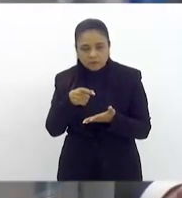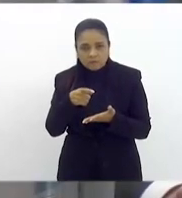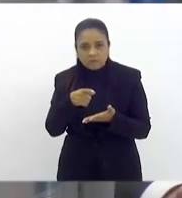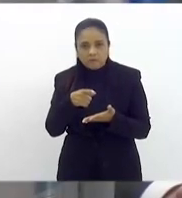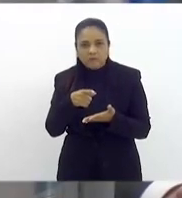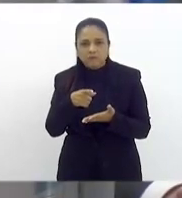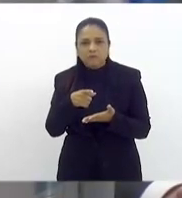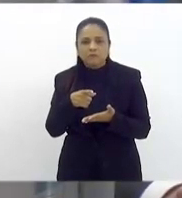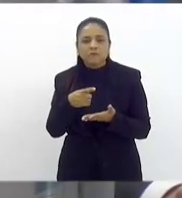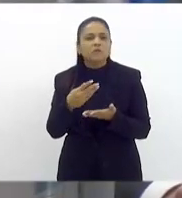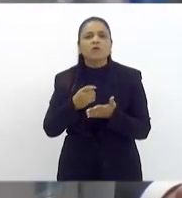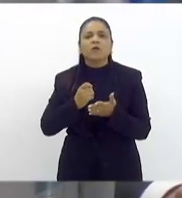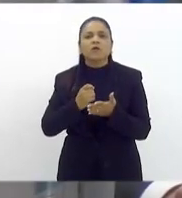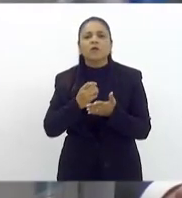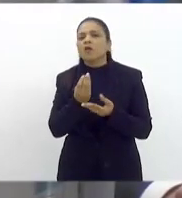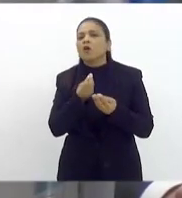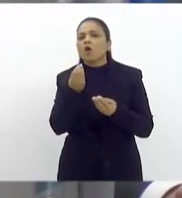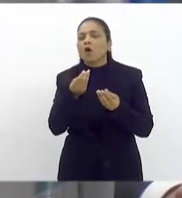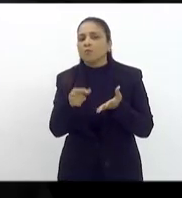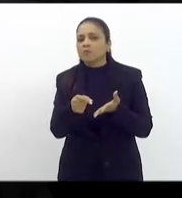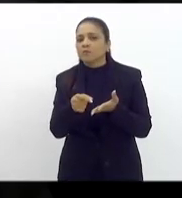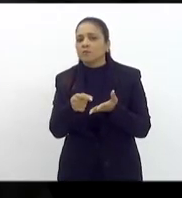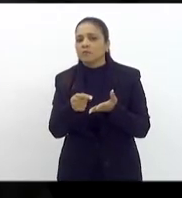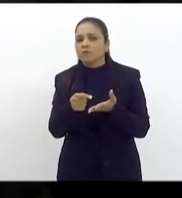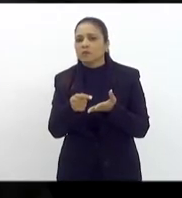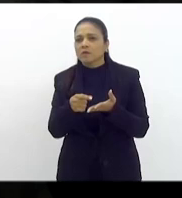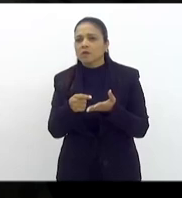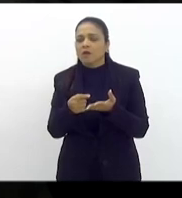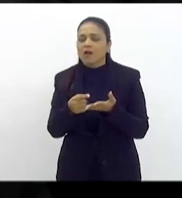seria a natureza dessa cobrança, não é mesmo? Cobram mal, mas cobram.